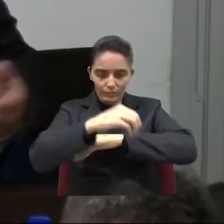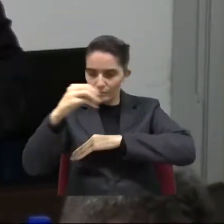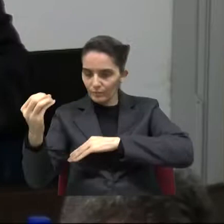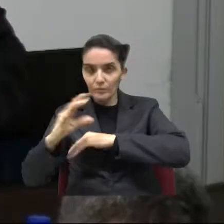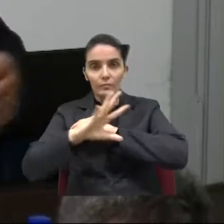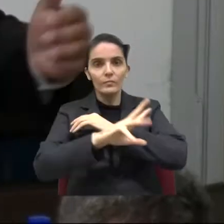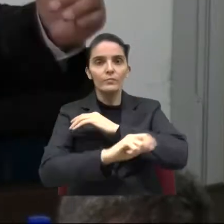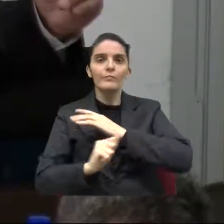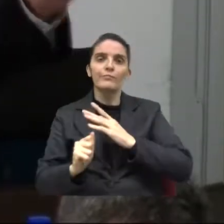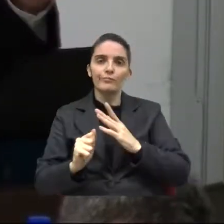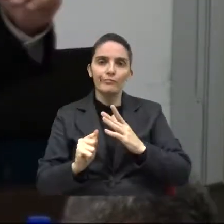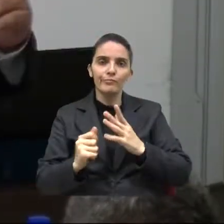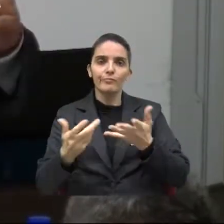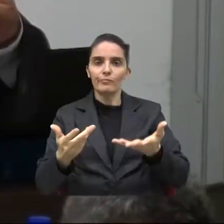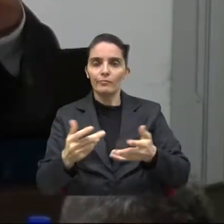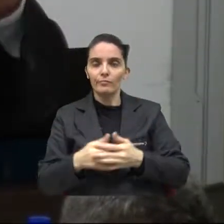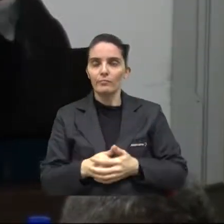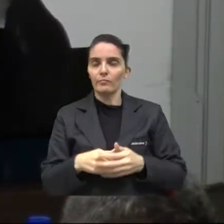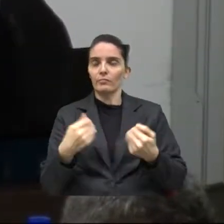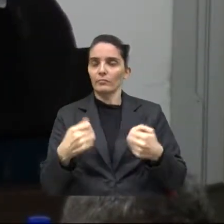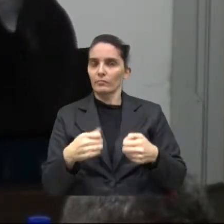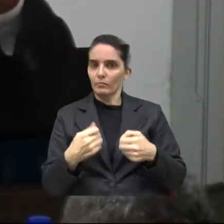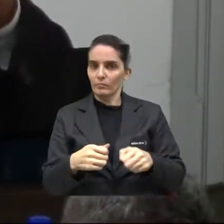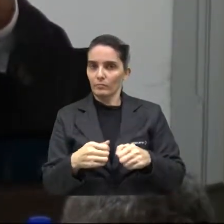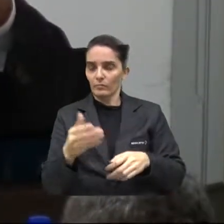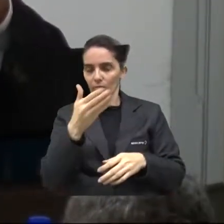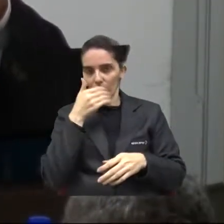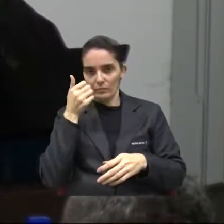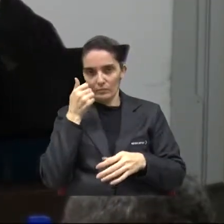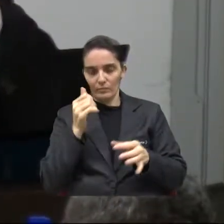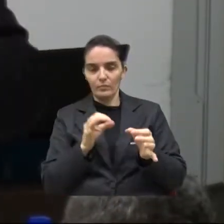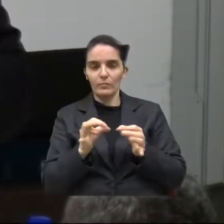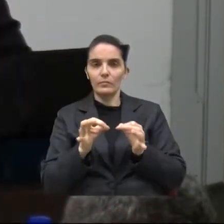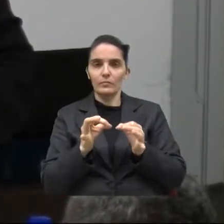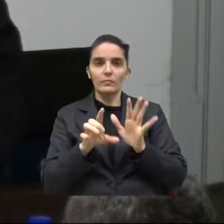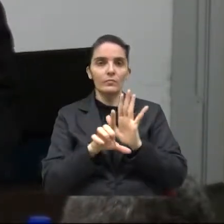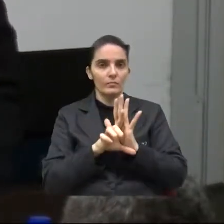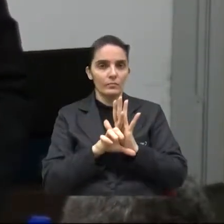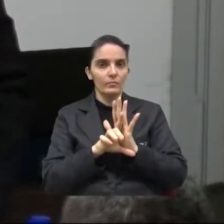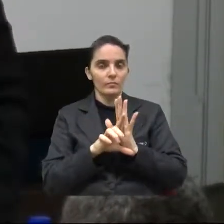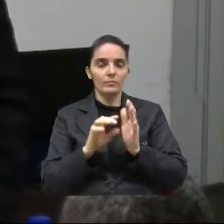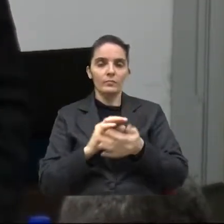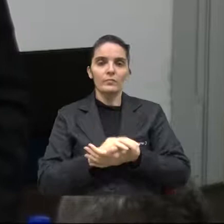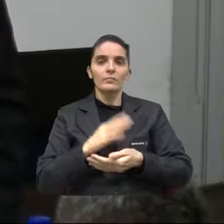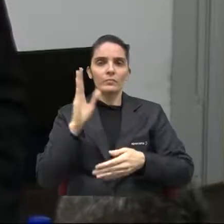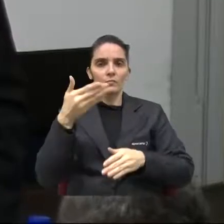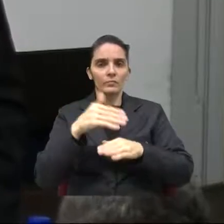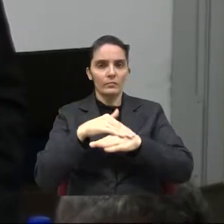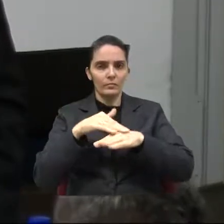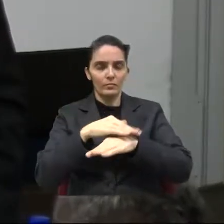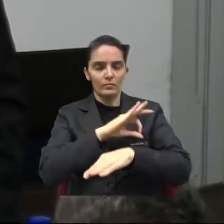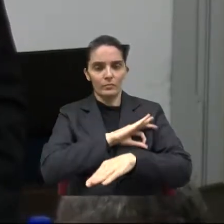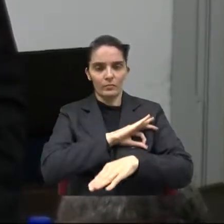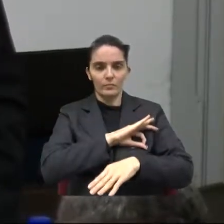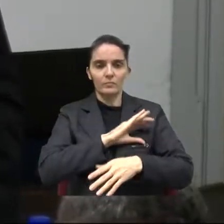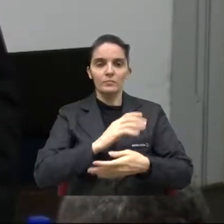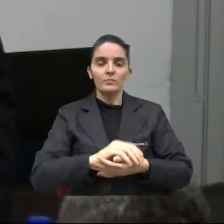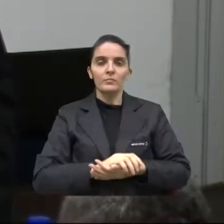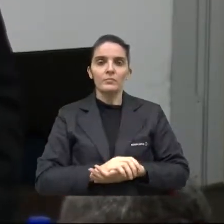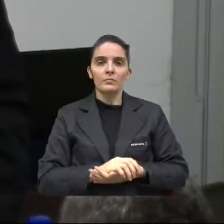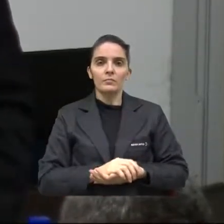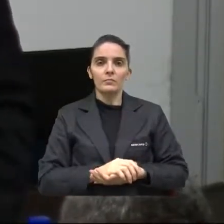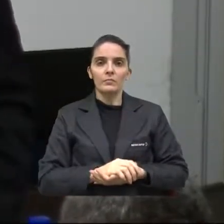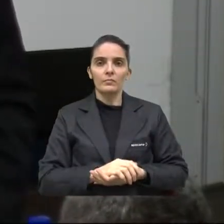ou armazenando. Então, essa aí é só para dar uma melhorada na lei. Já foi conversado com a Polícia Militar sobre o projeto. Inclusive, antes